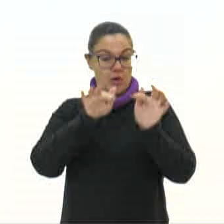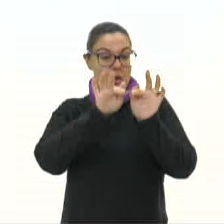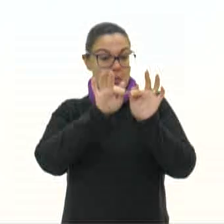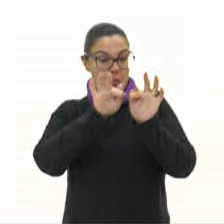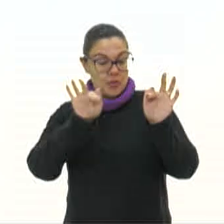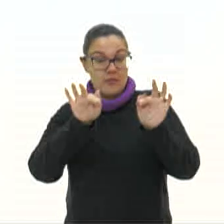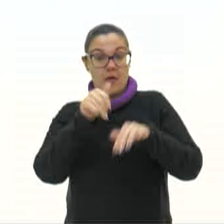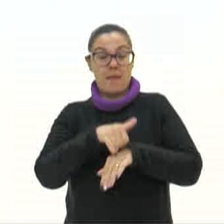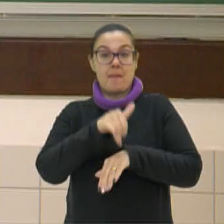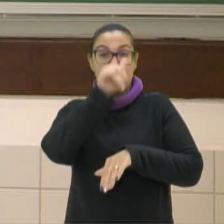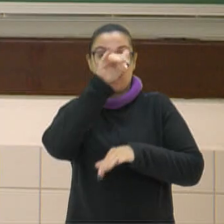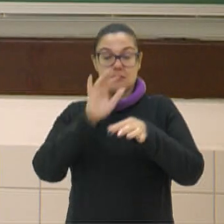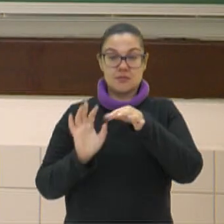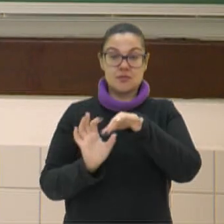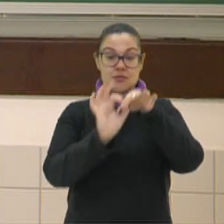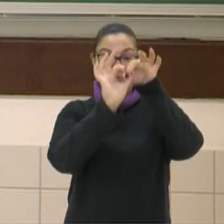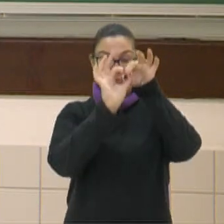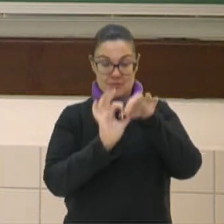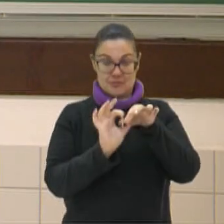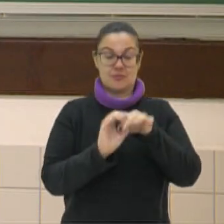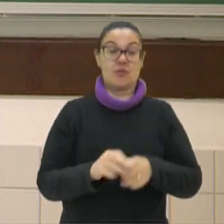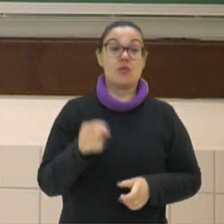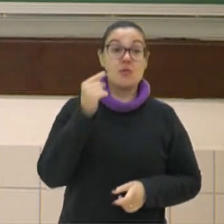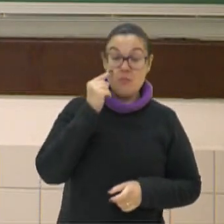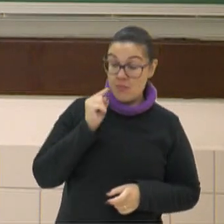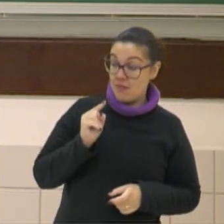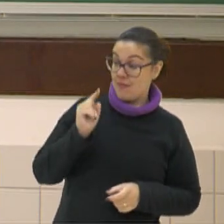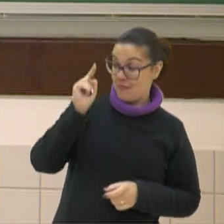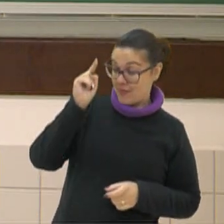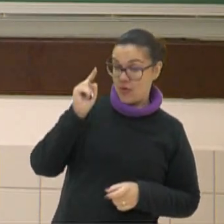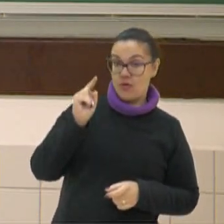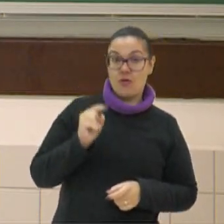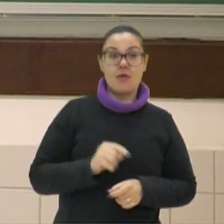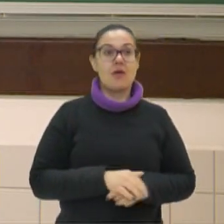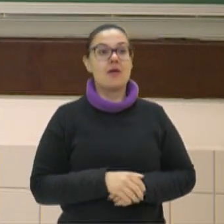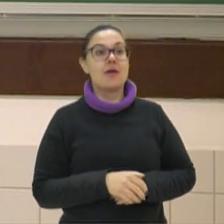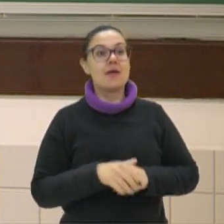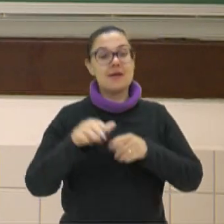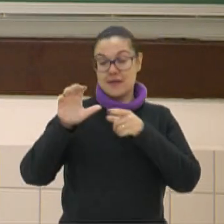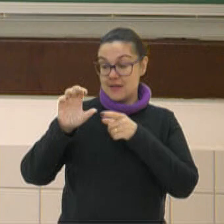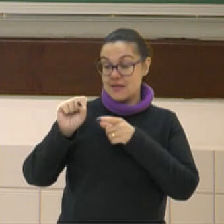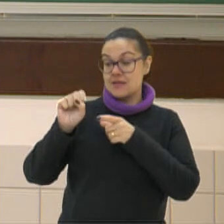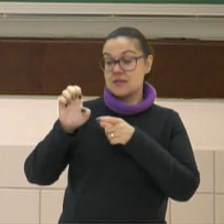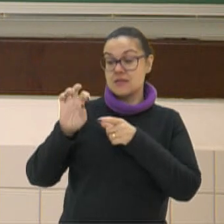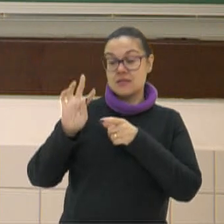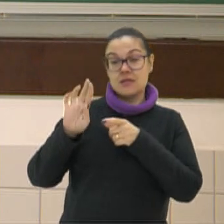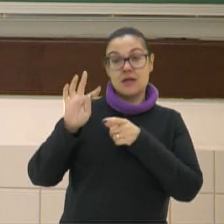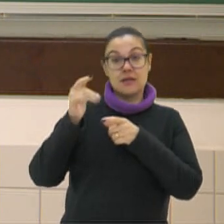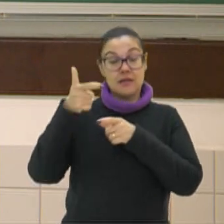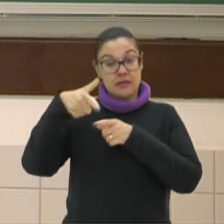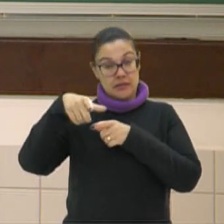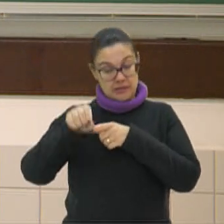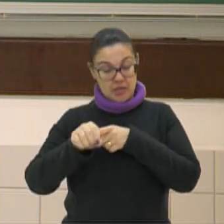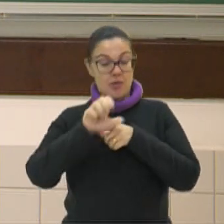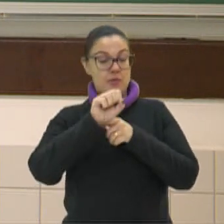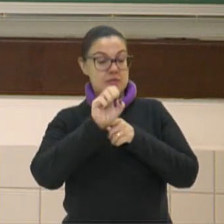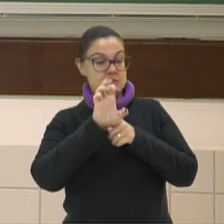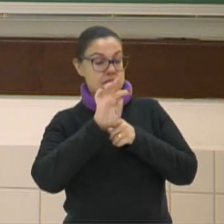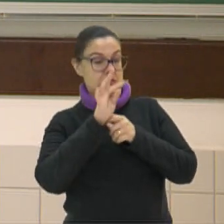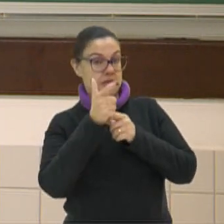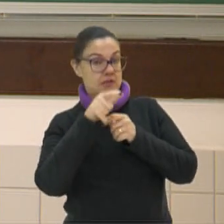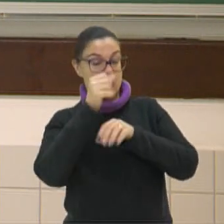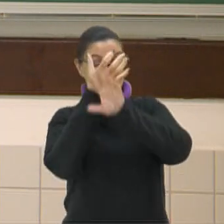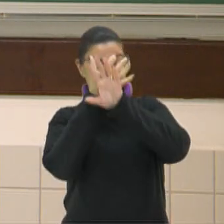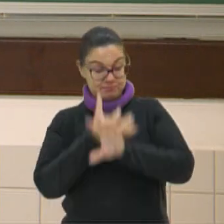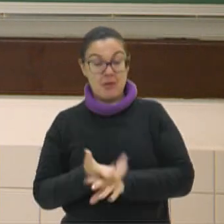ficar mais coeso. Pessoal, lembrando ali que ele repete sertão e sertão, mas é uma questão da oralidade. Pensando na conjunção, no